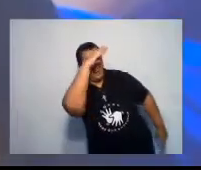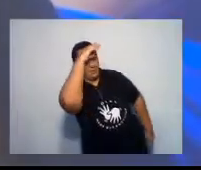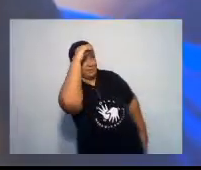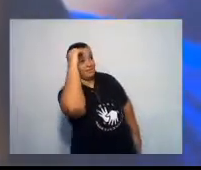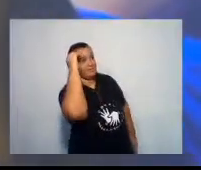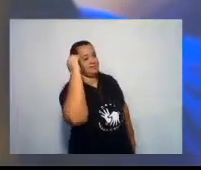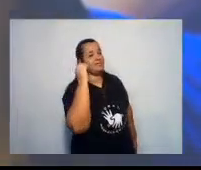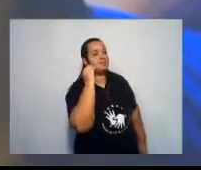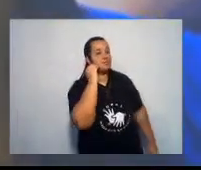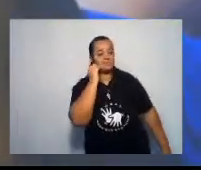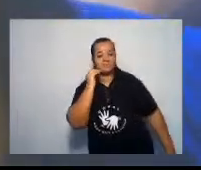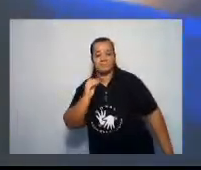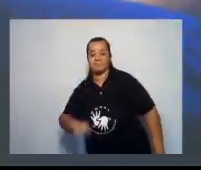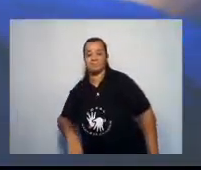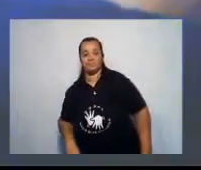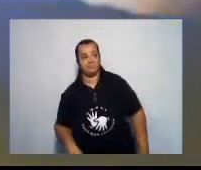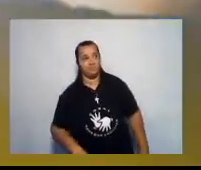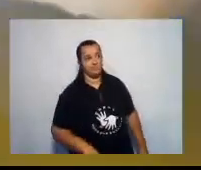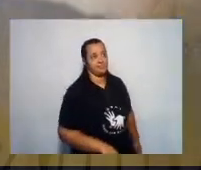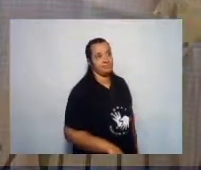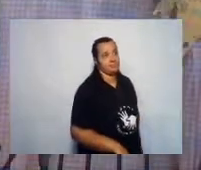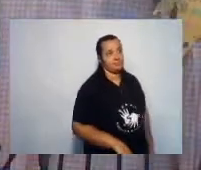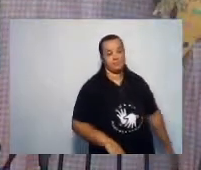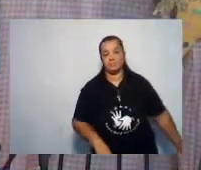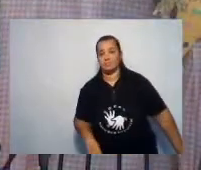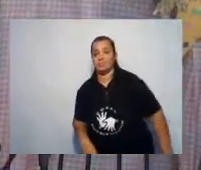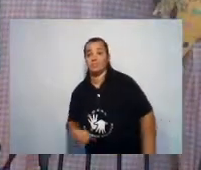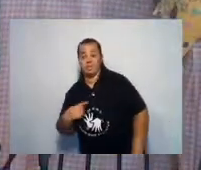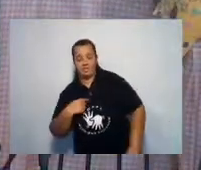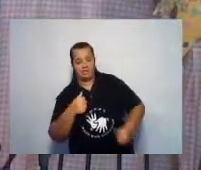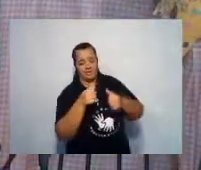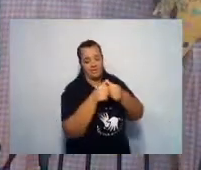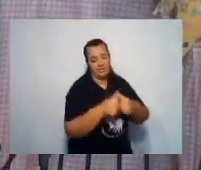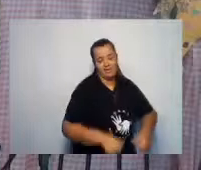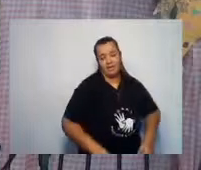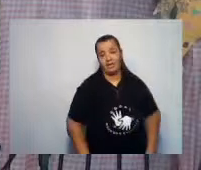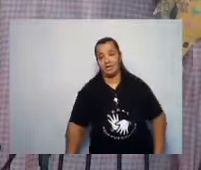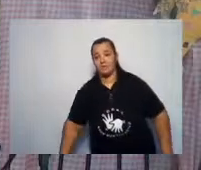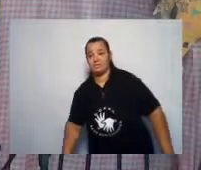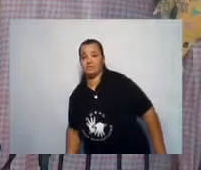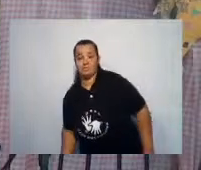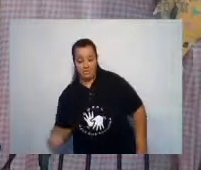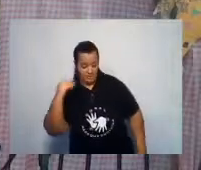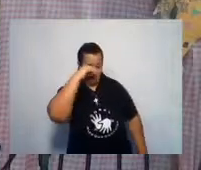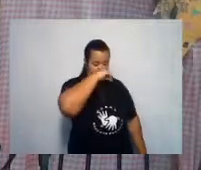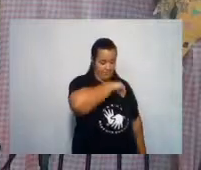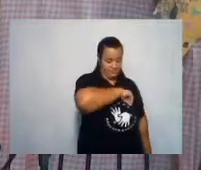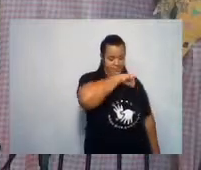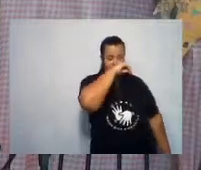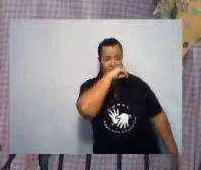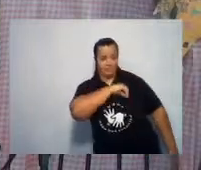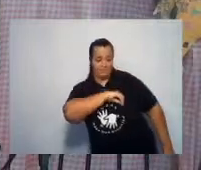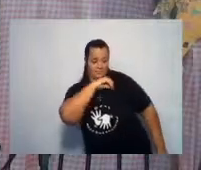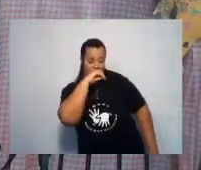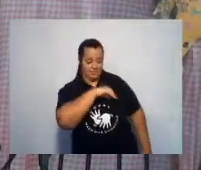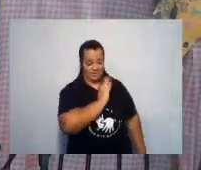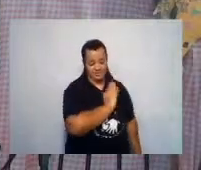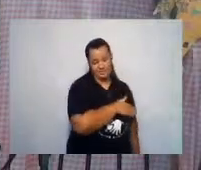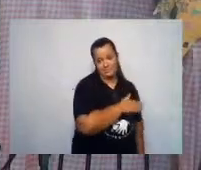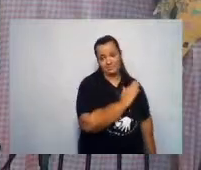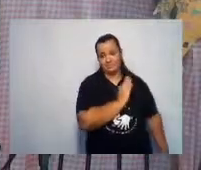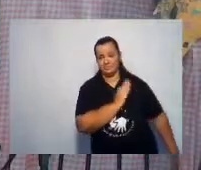esquecer mesmo assim. Solta a voz, pessoal de casa, vai. E eu vou ficar guardado no